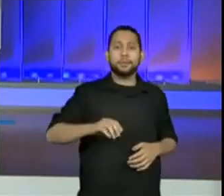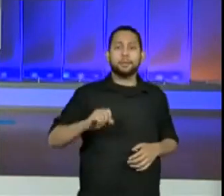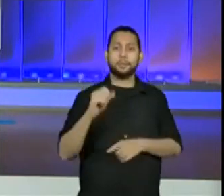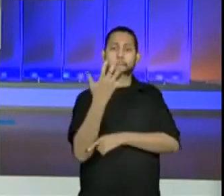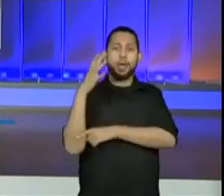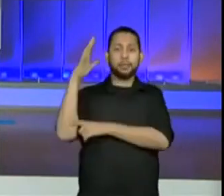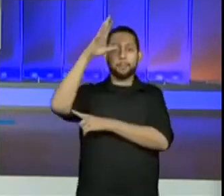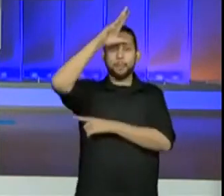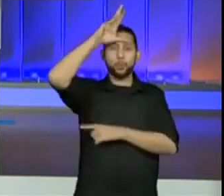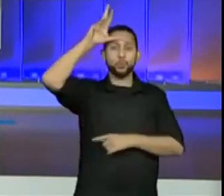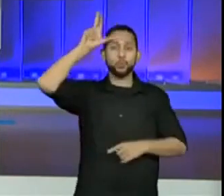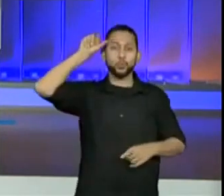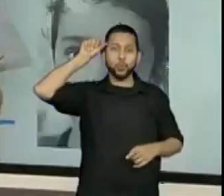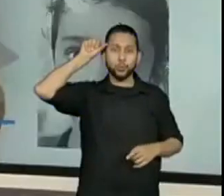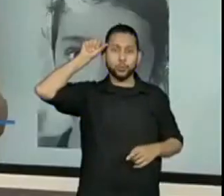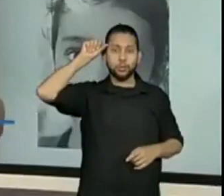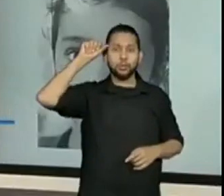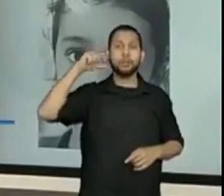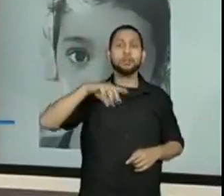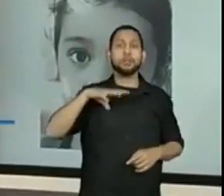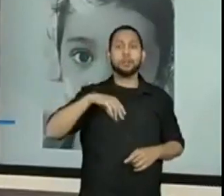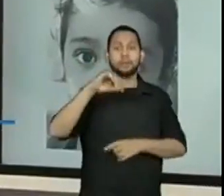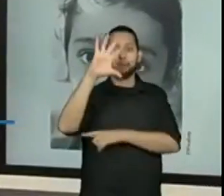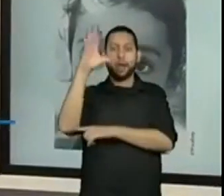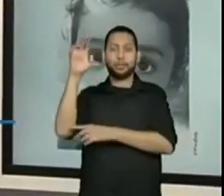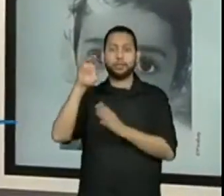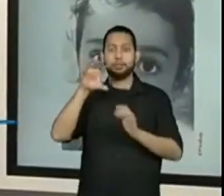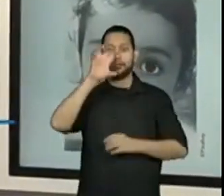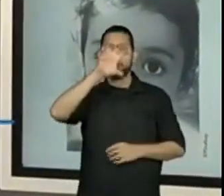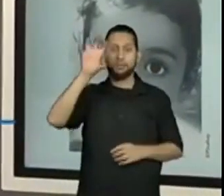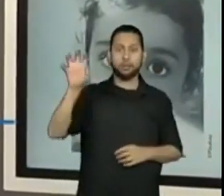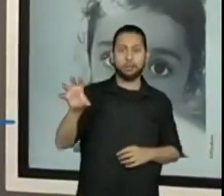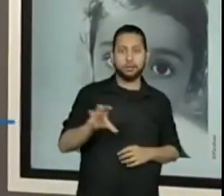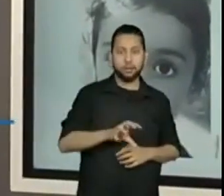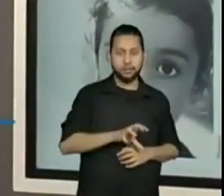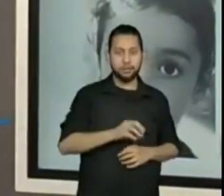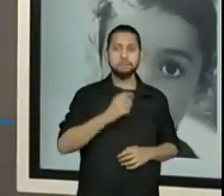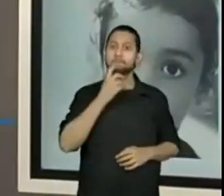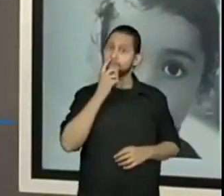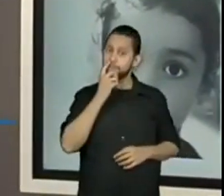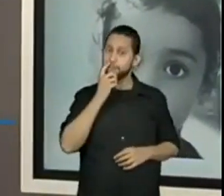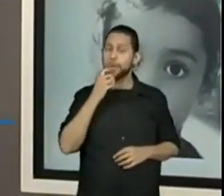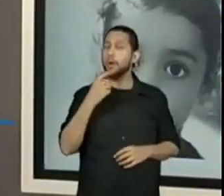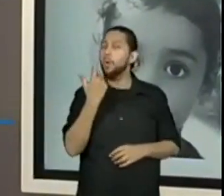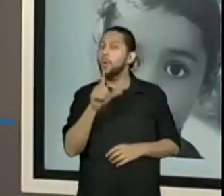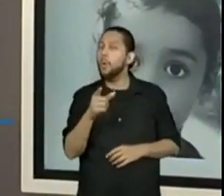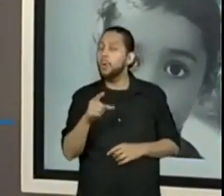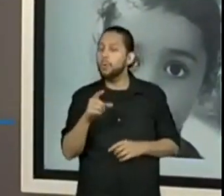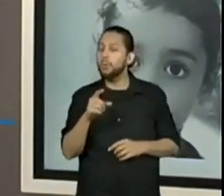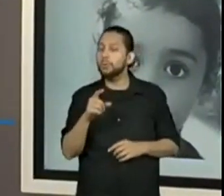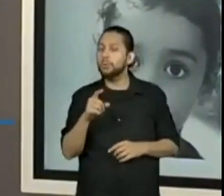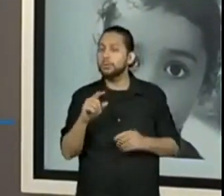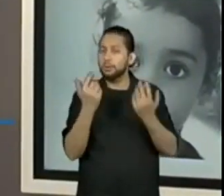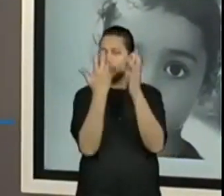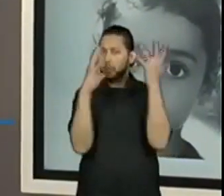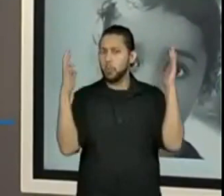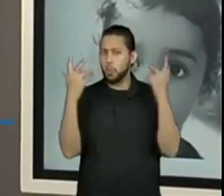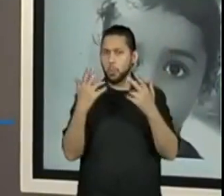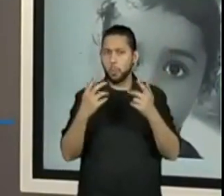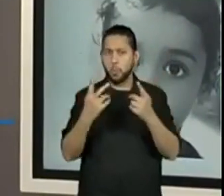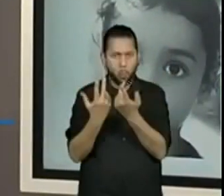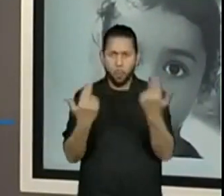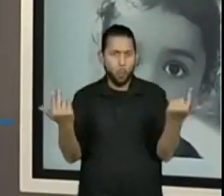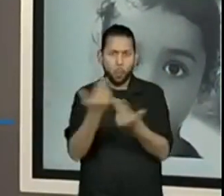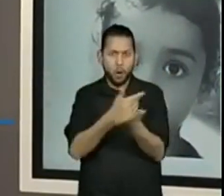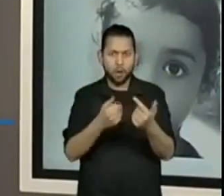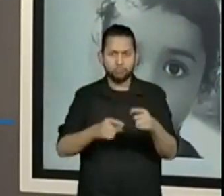Ou é a mata que está localizada em um local específico? Podemos pensar sobre isso?